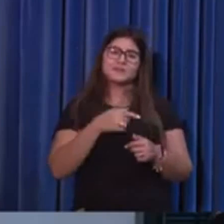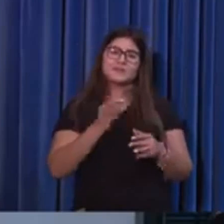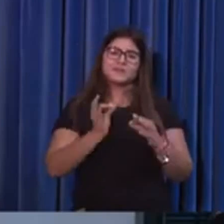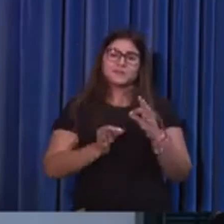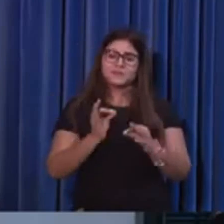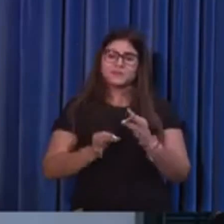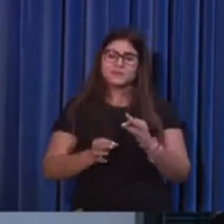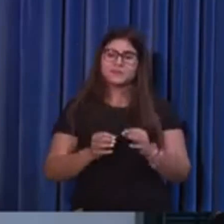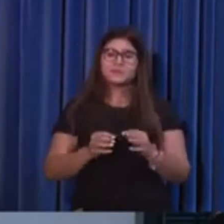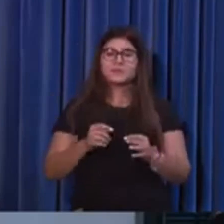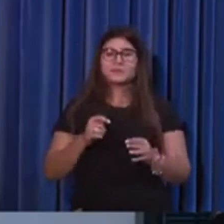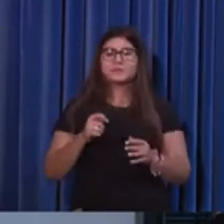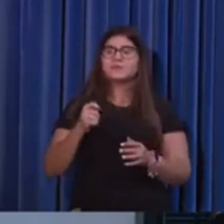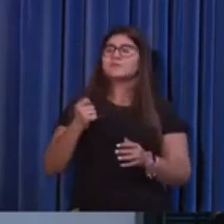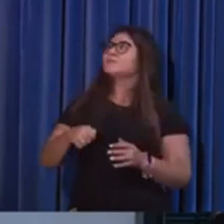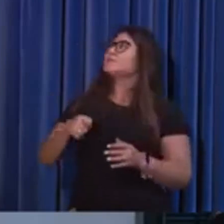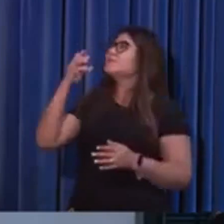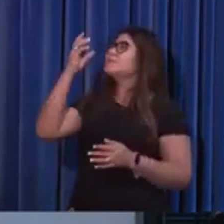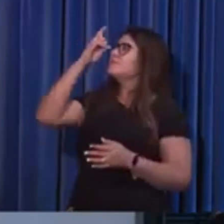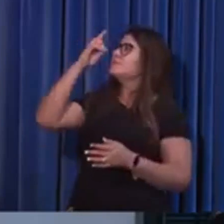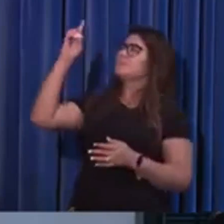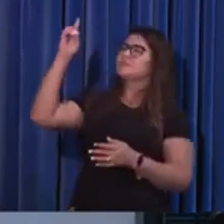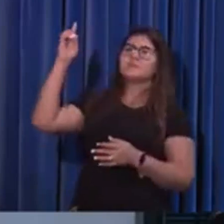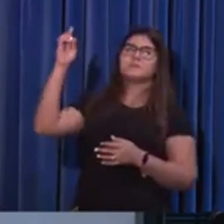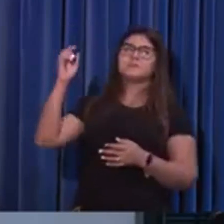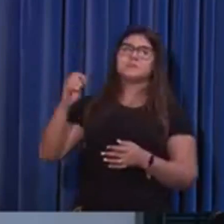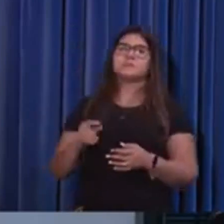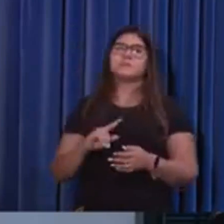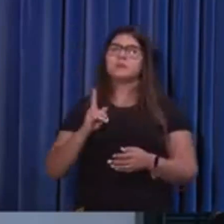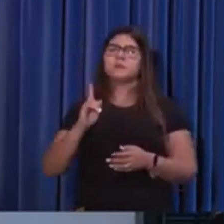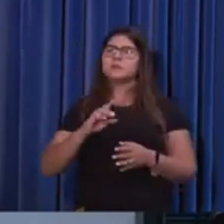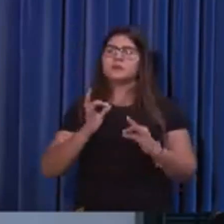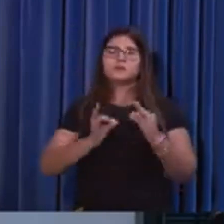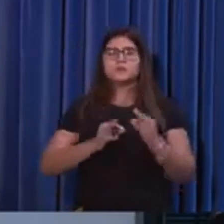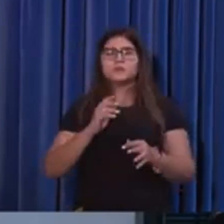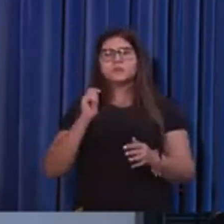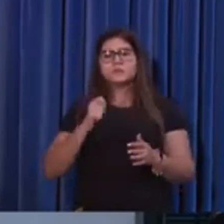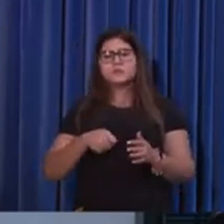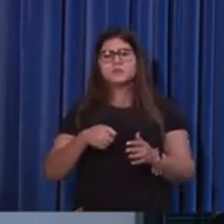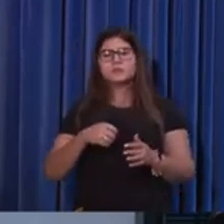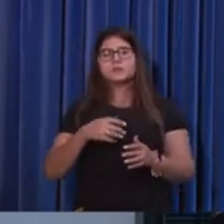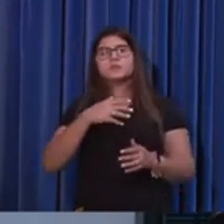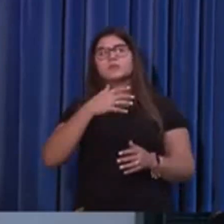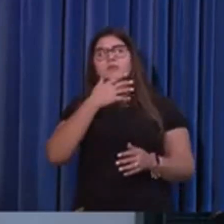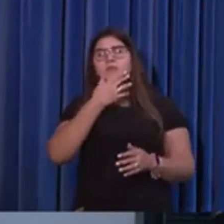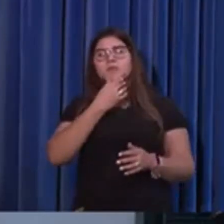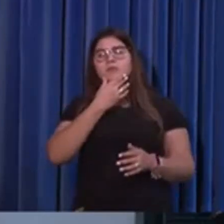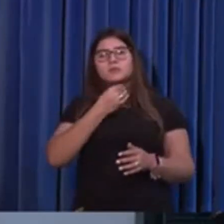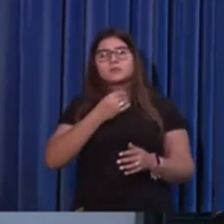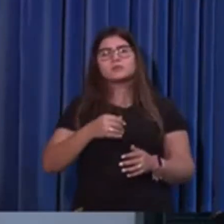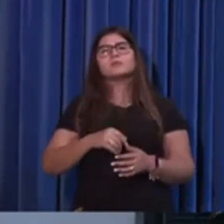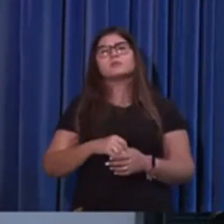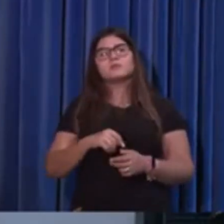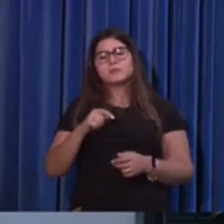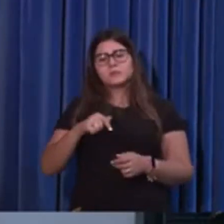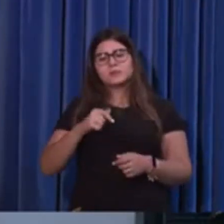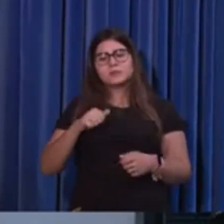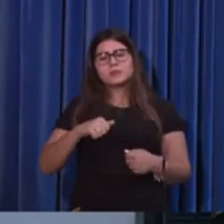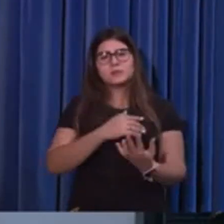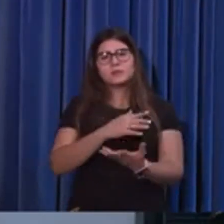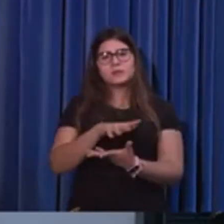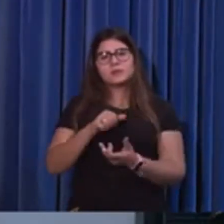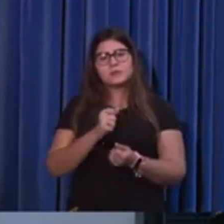que procede de Deus, e não a justiça que procede dos homens. O nosso Deus